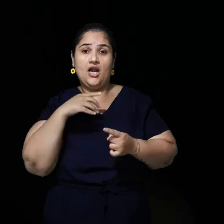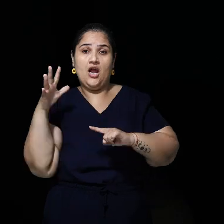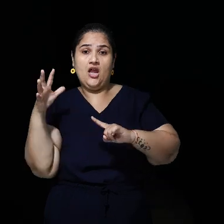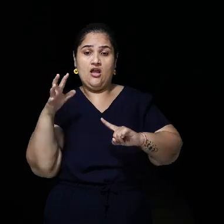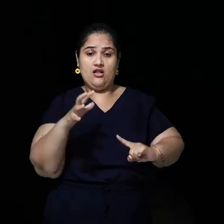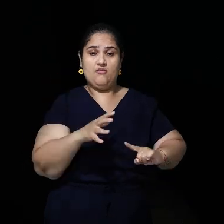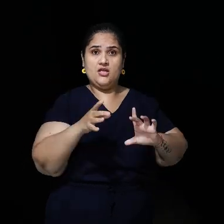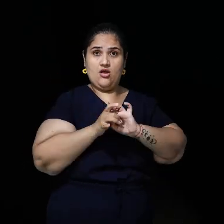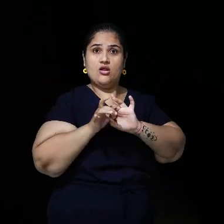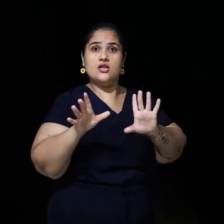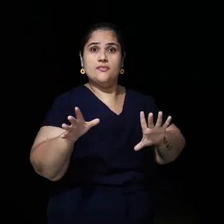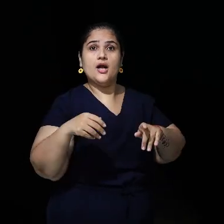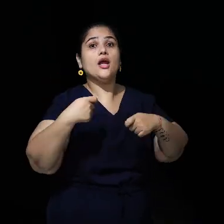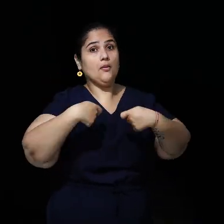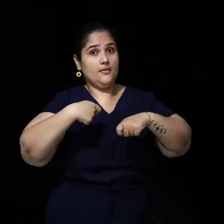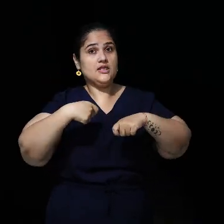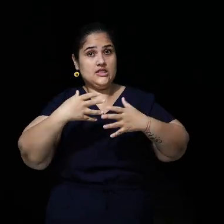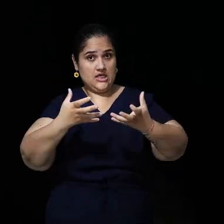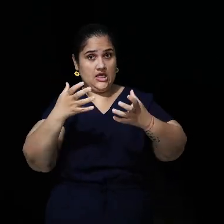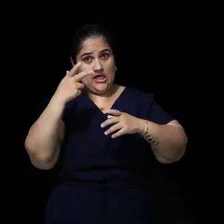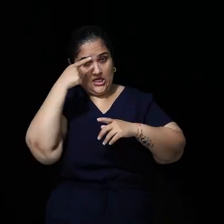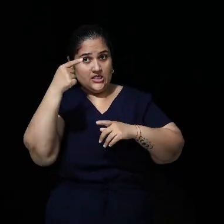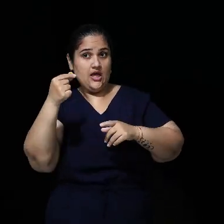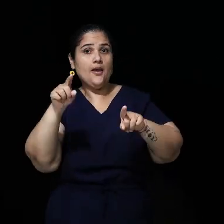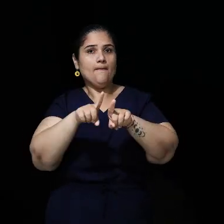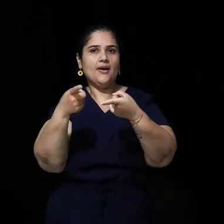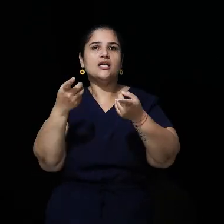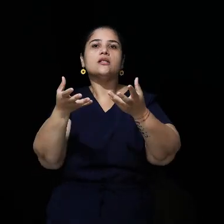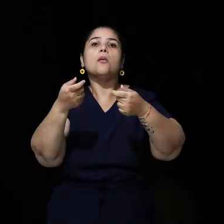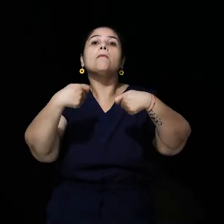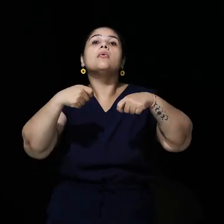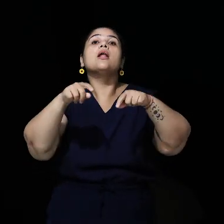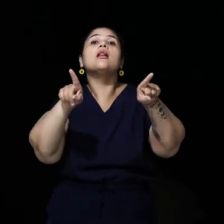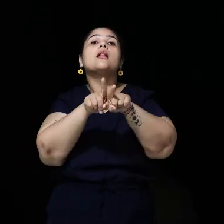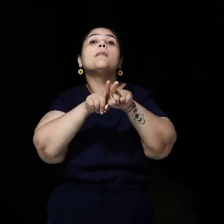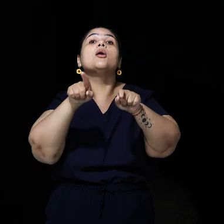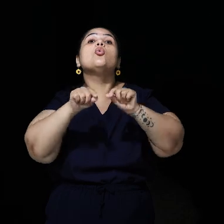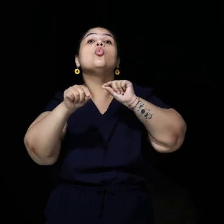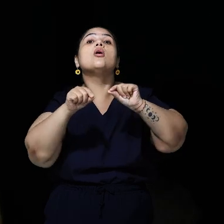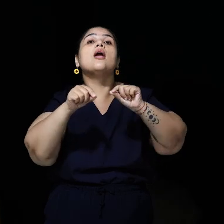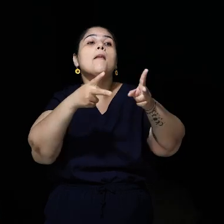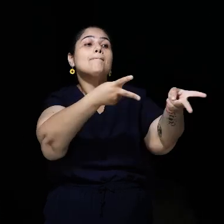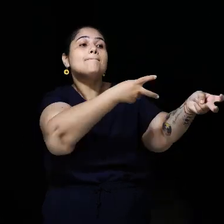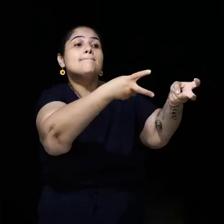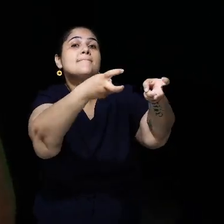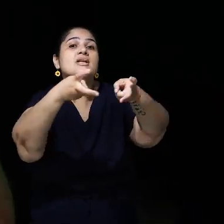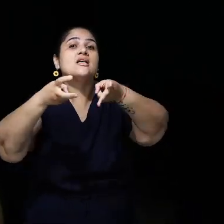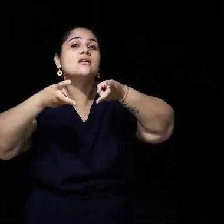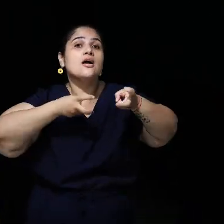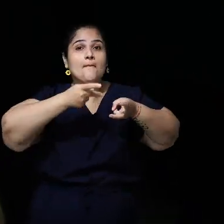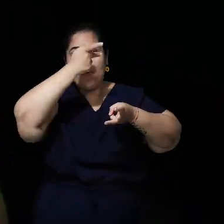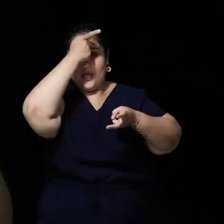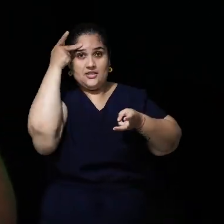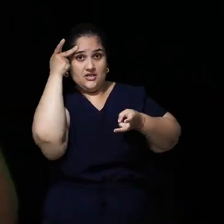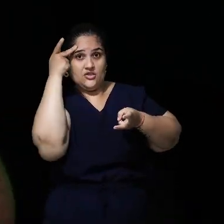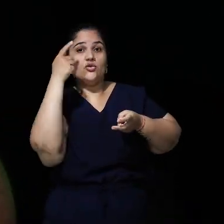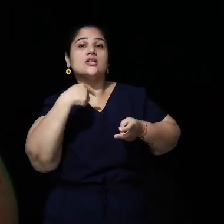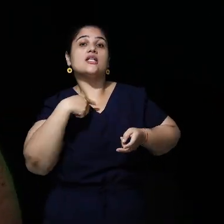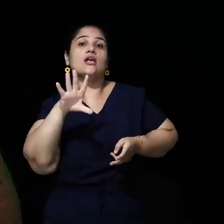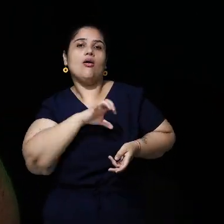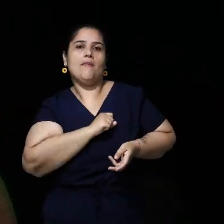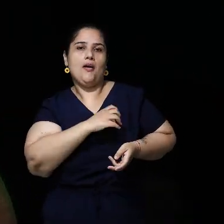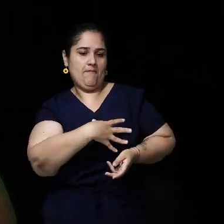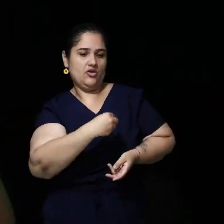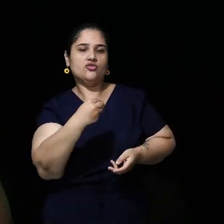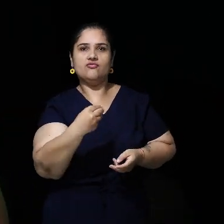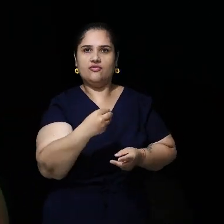sair dela, óbvio, mas também eu tive que olhar para as pessoas que eu amava. Né? Meus filhos, o Romeu e a Maria, minha mãe,